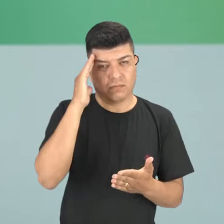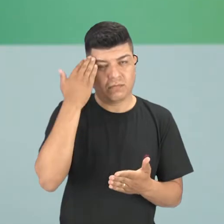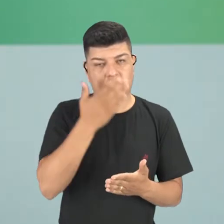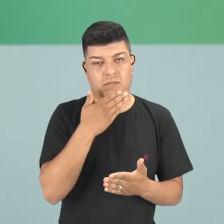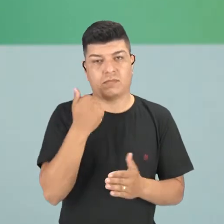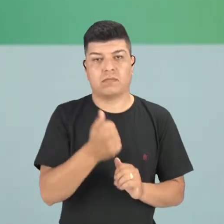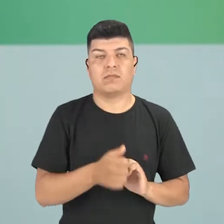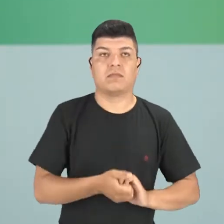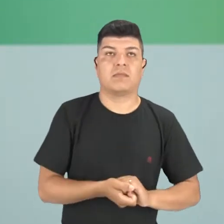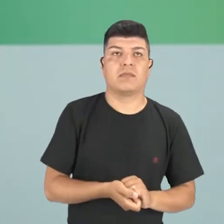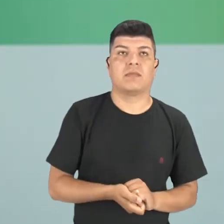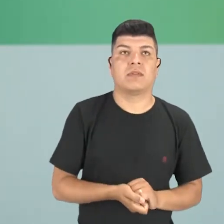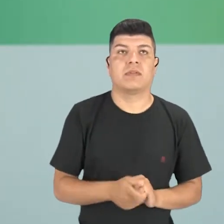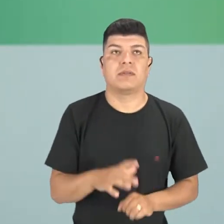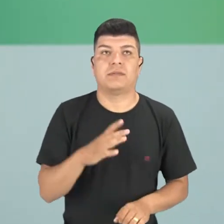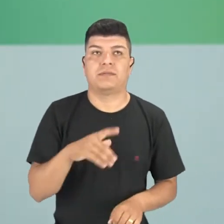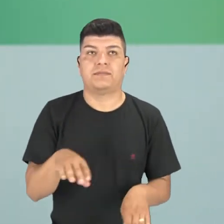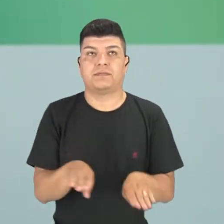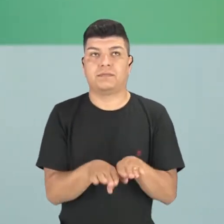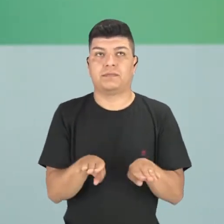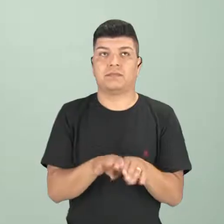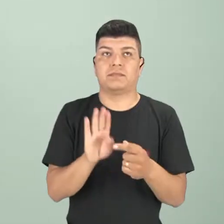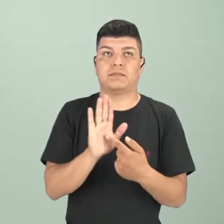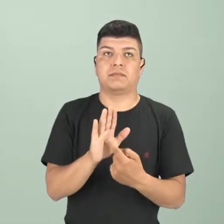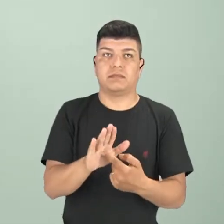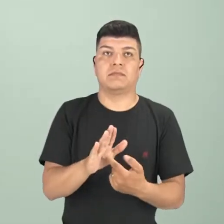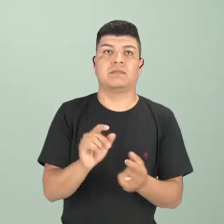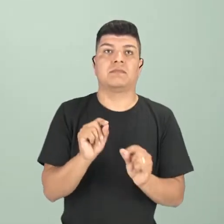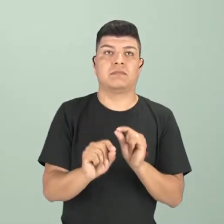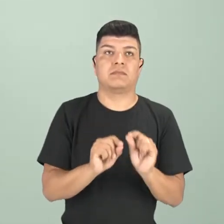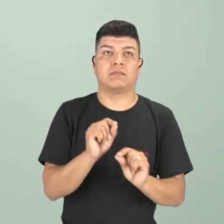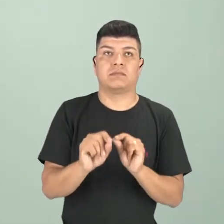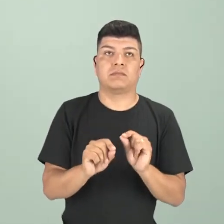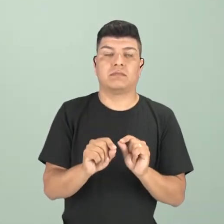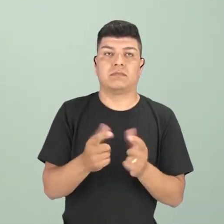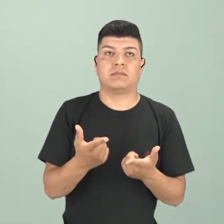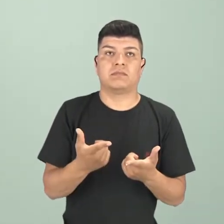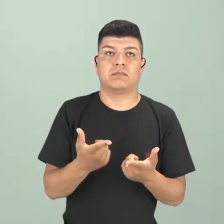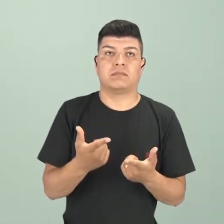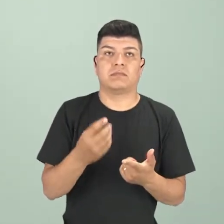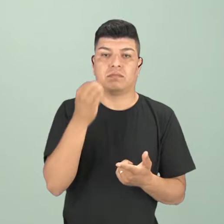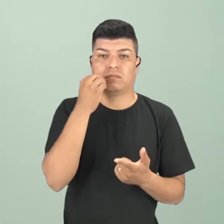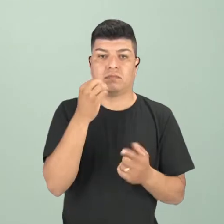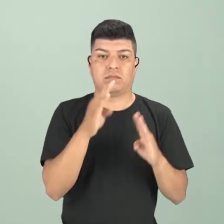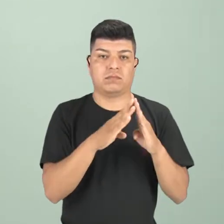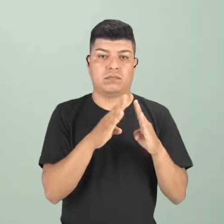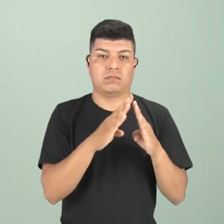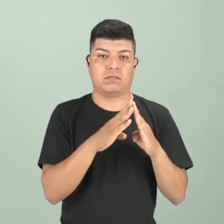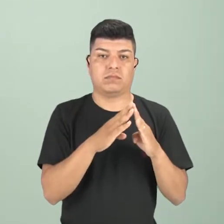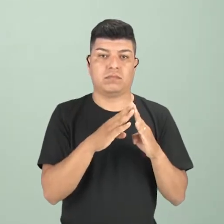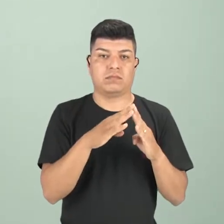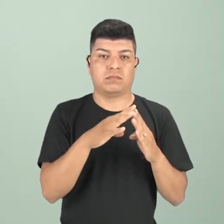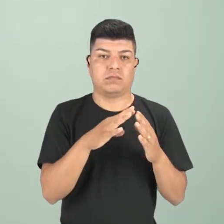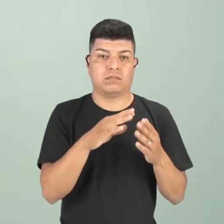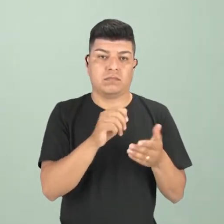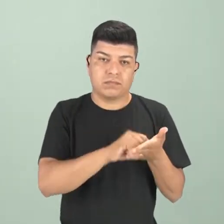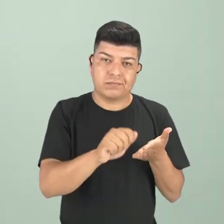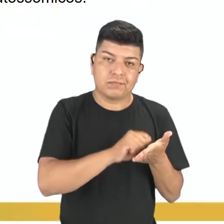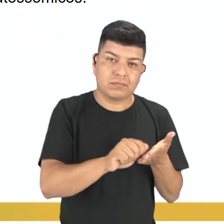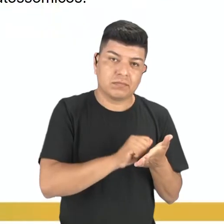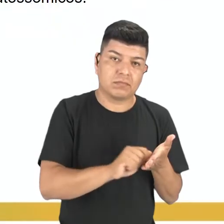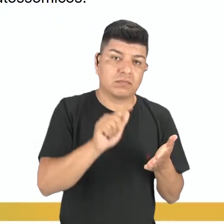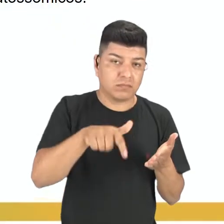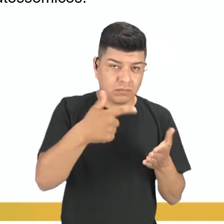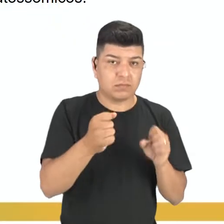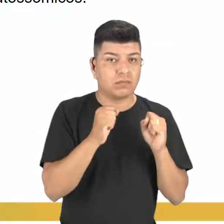melhor tá bom eu também deixo para vocês né ah não vai dar para quem está assistindo em casa tá copiando mas vocês